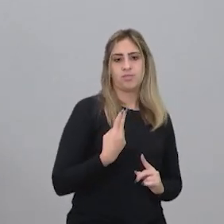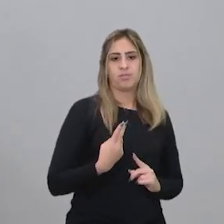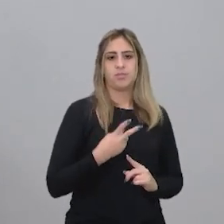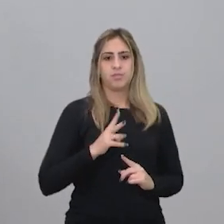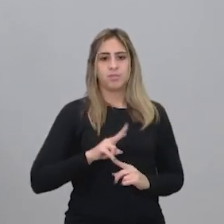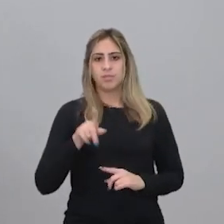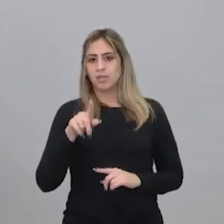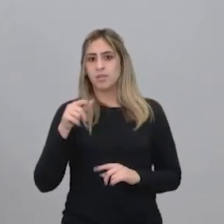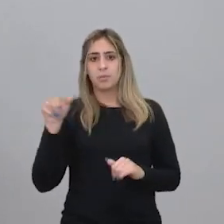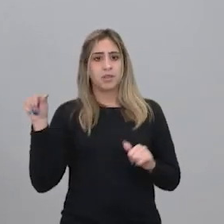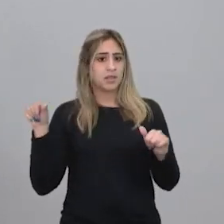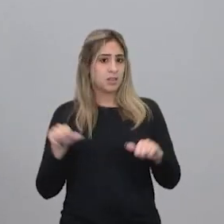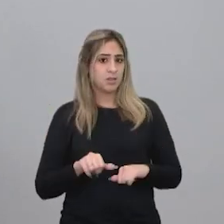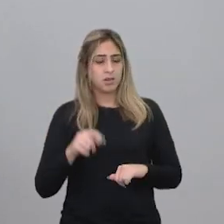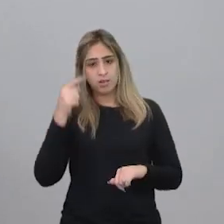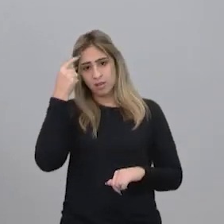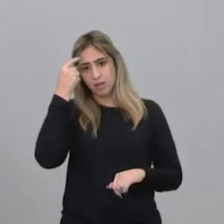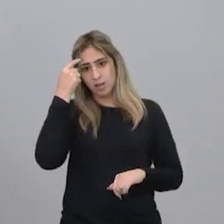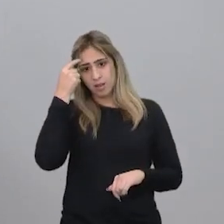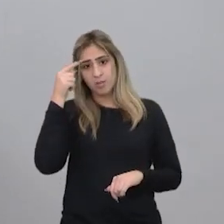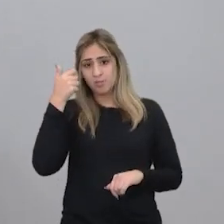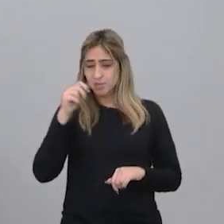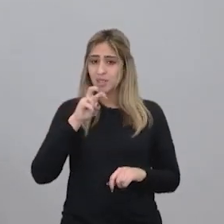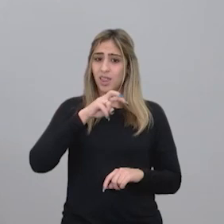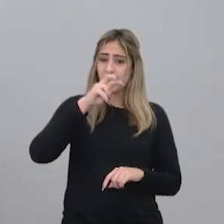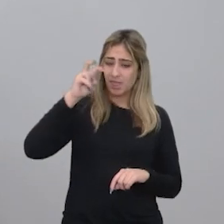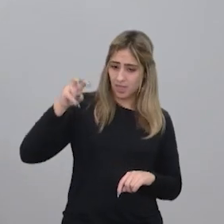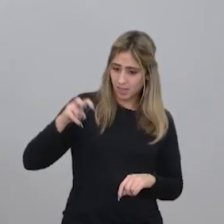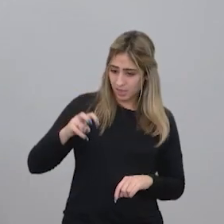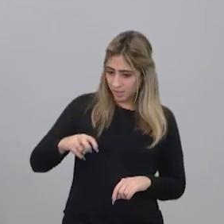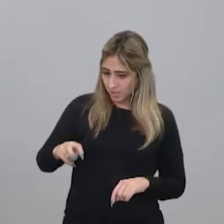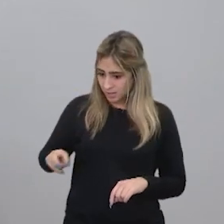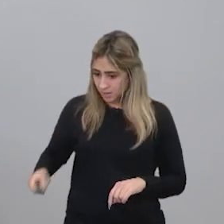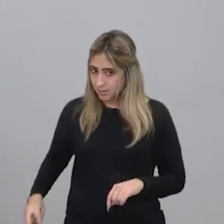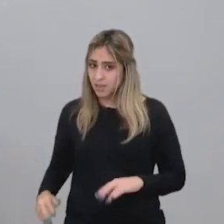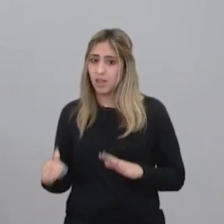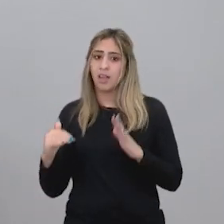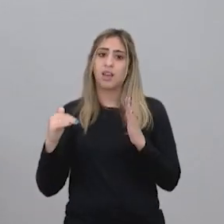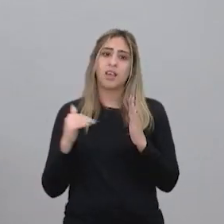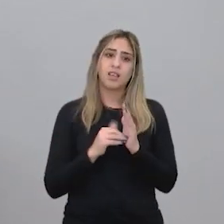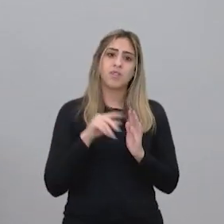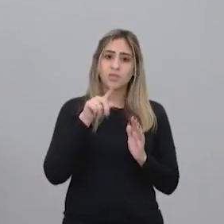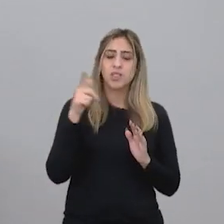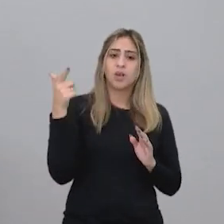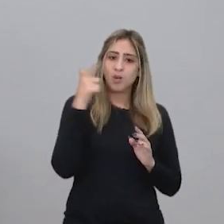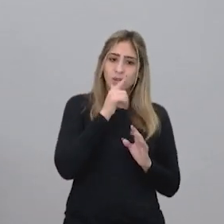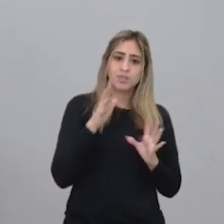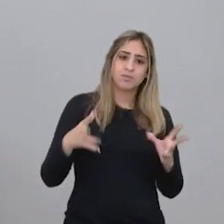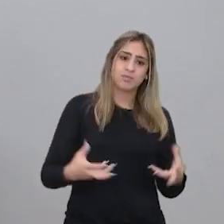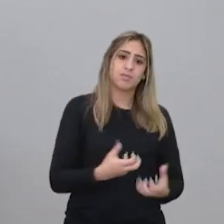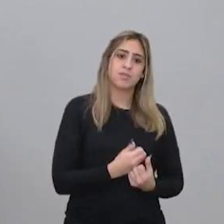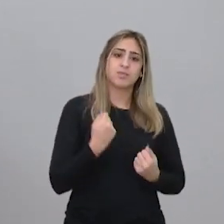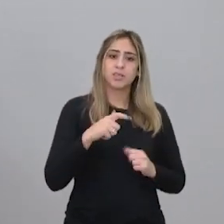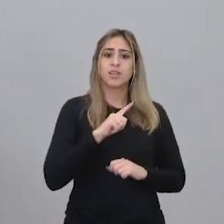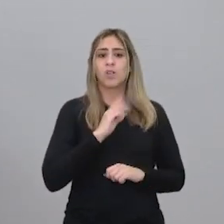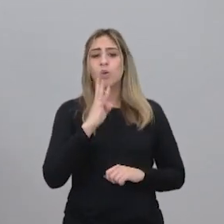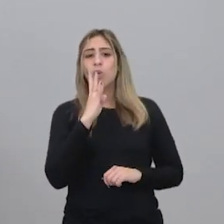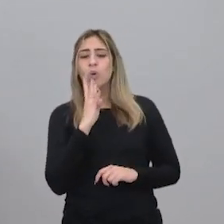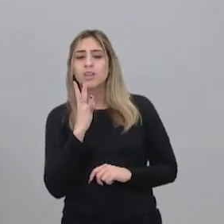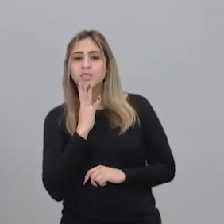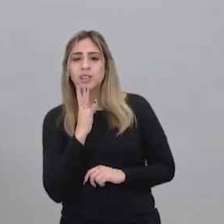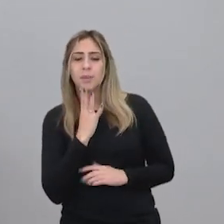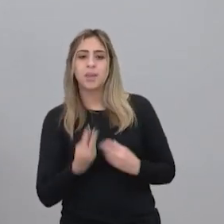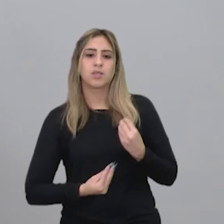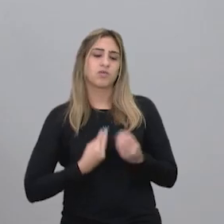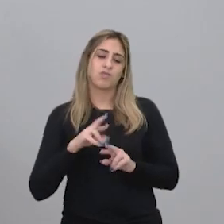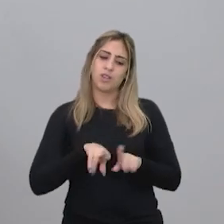esteja com edema cerebral, você vai ter que descer até um certo ponto onde você pode ser resgatado. Então, você tem que ter um conhecimento